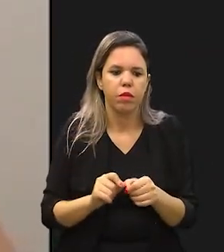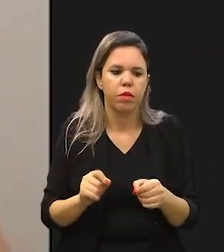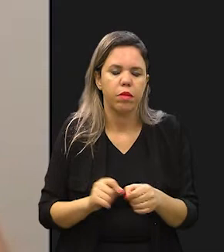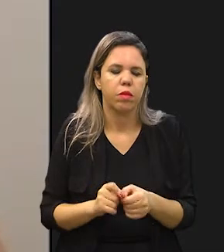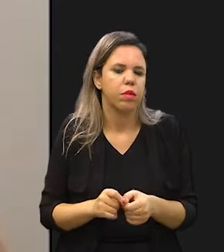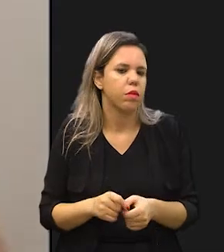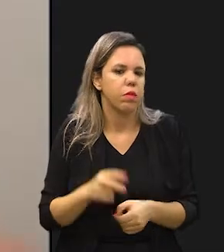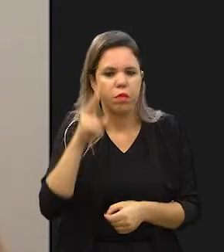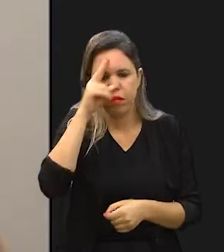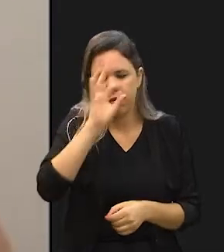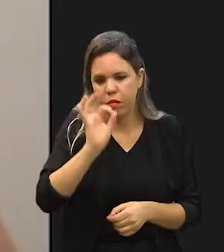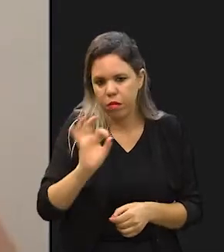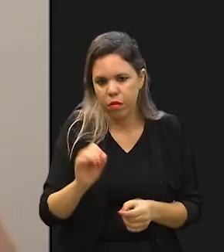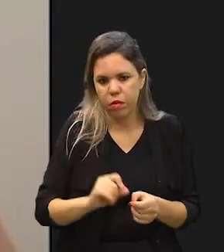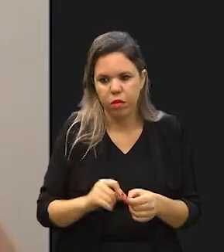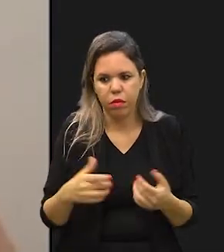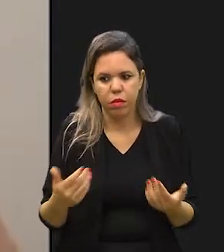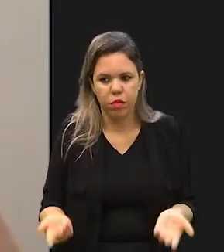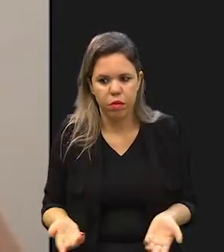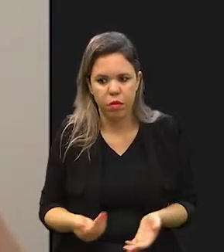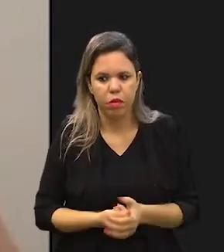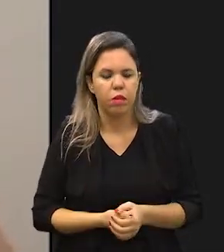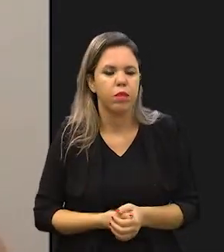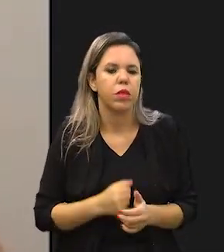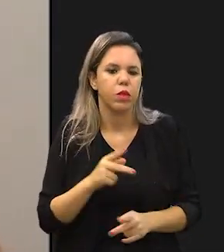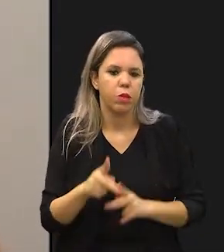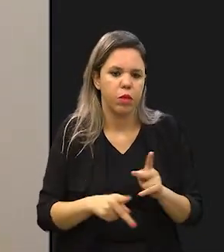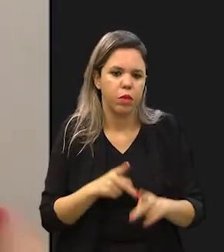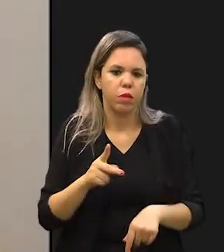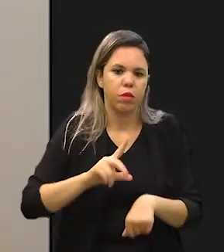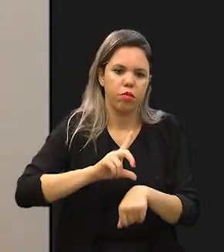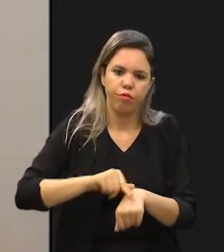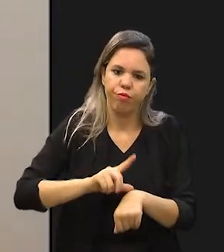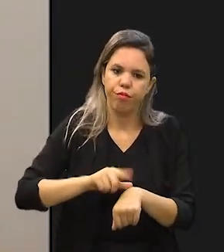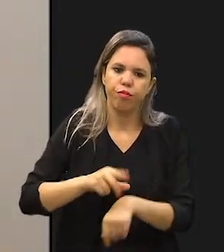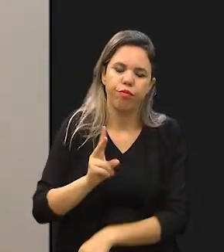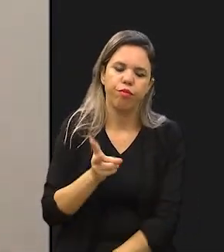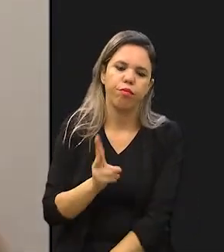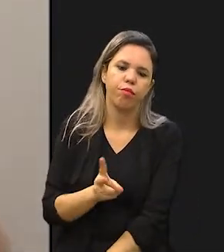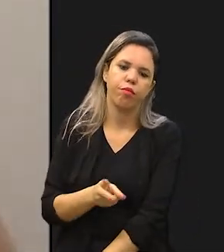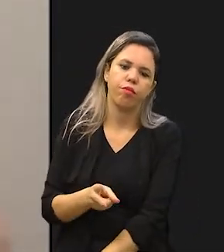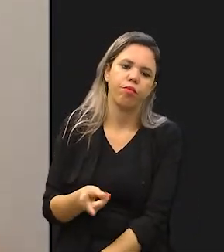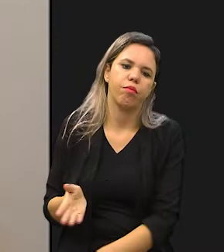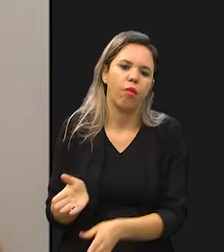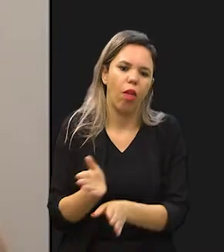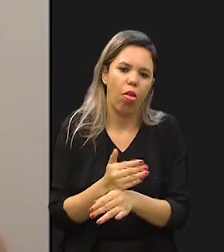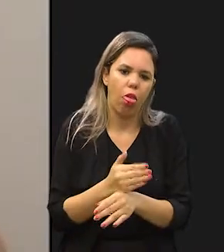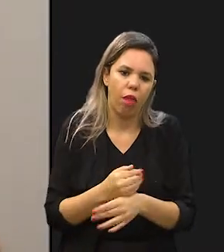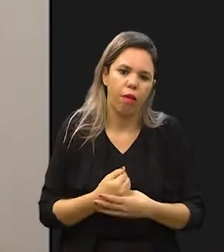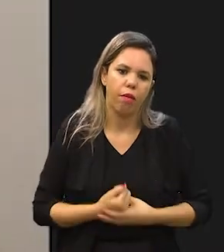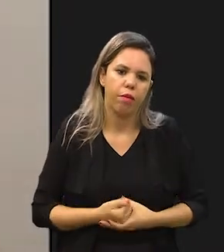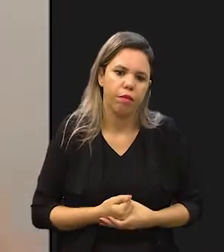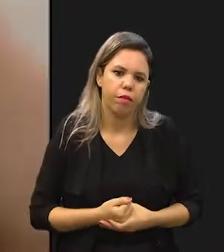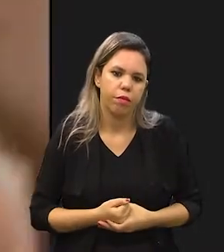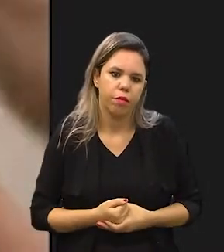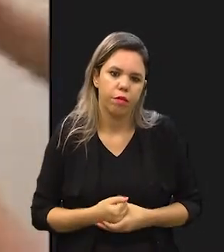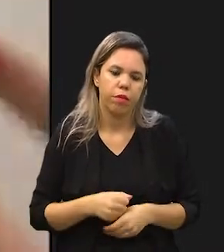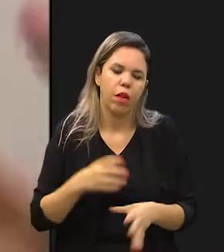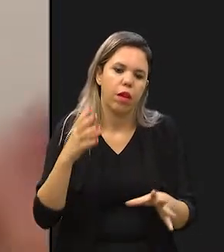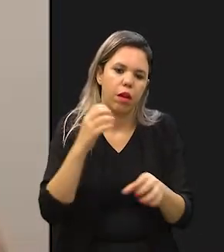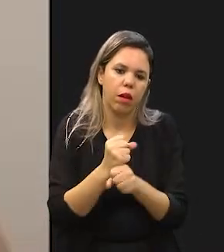coisa, então já não se recorda do que fez, né? Aquela pessoa que está sempre atrasada, que está sempre desorganizada,